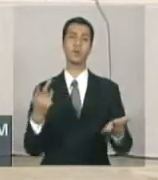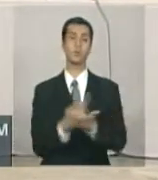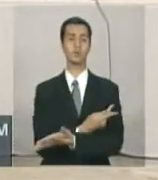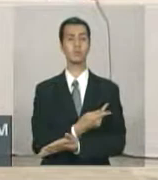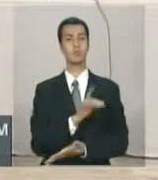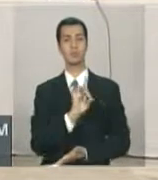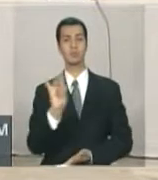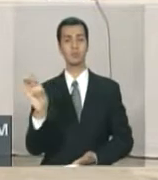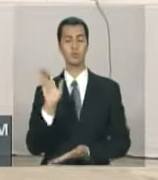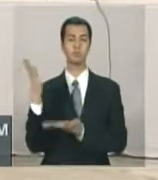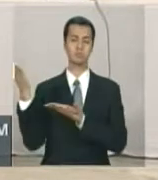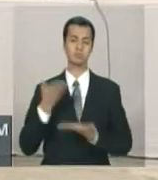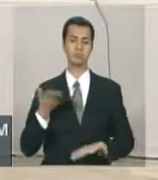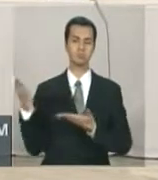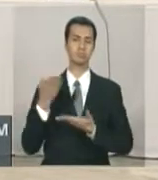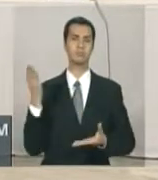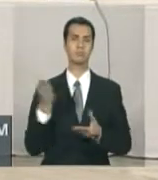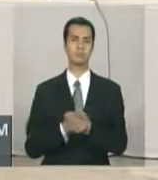à Secretaria.